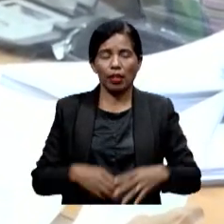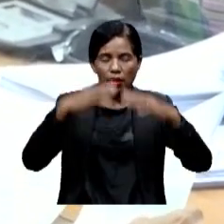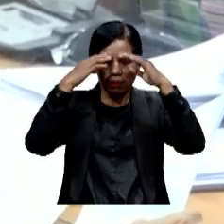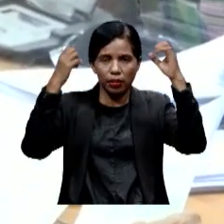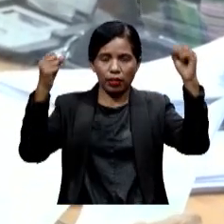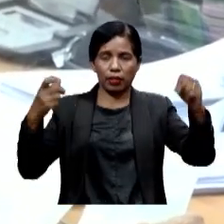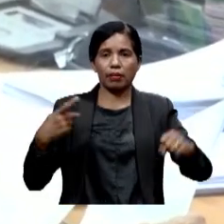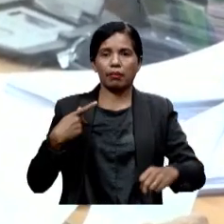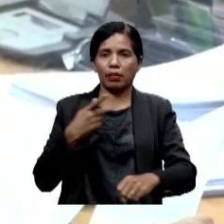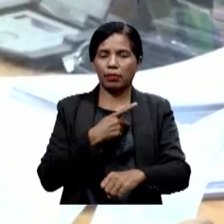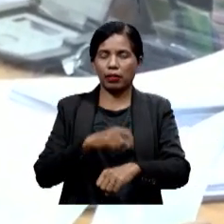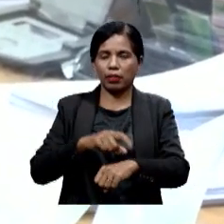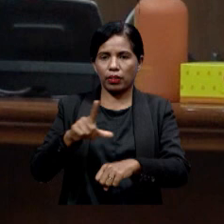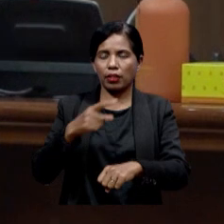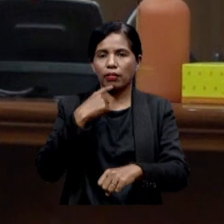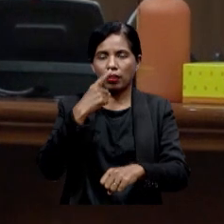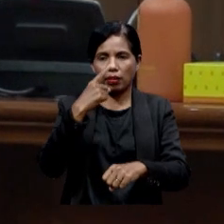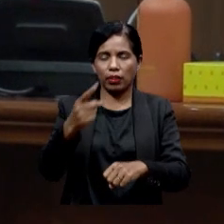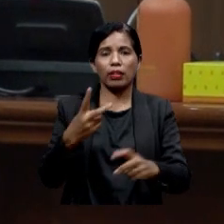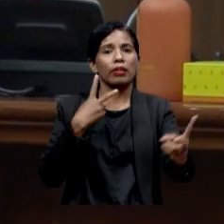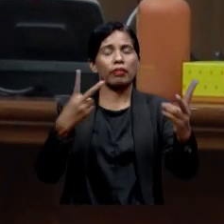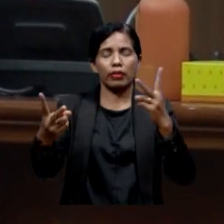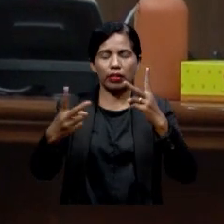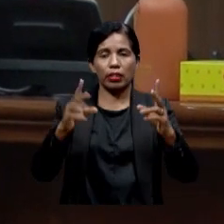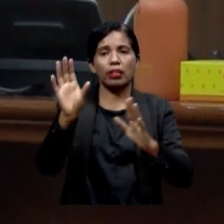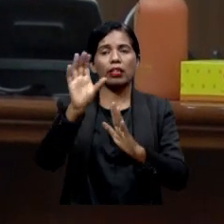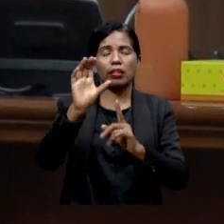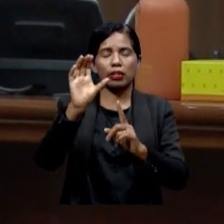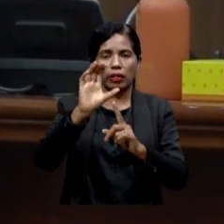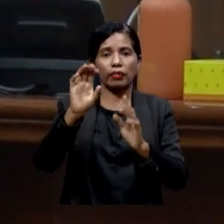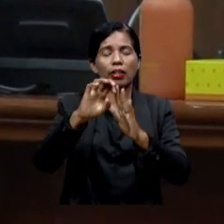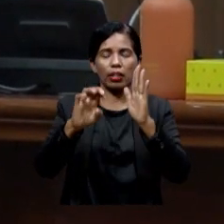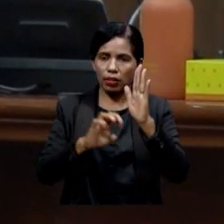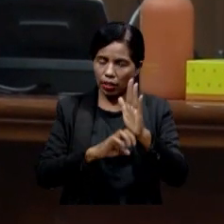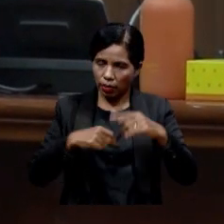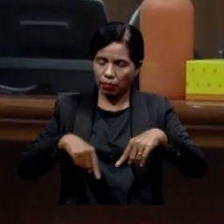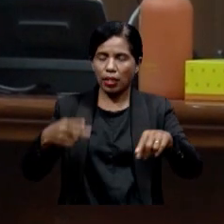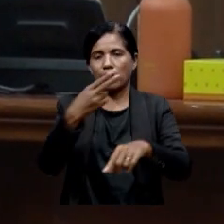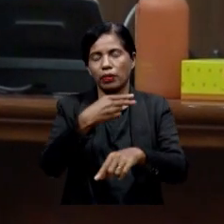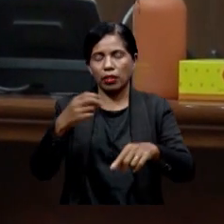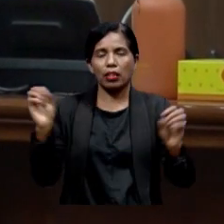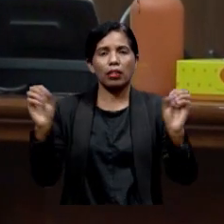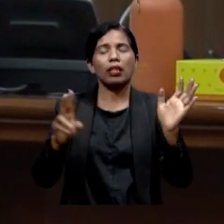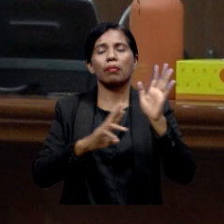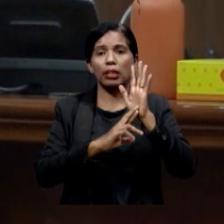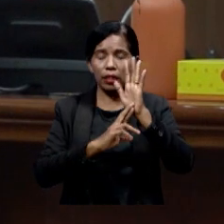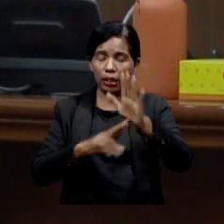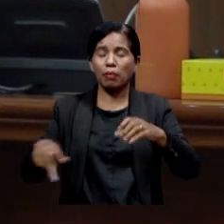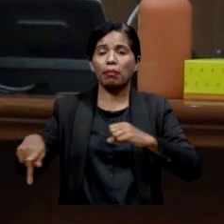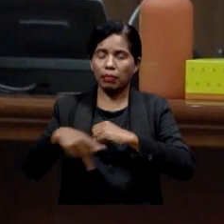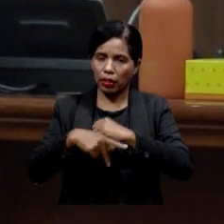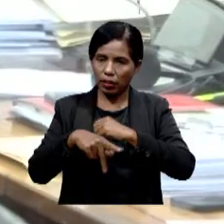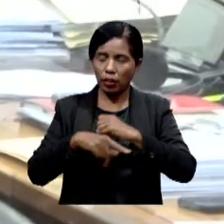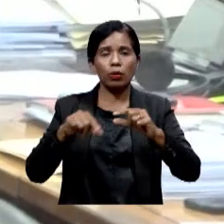do Parlamento Nacional Hateten visita se afastado da Indonésia, la os representa partido, grupo no